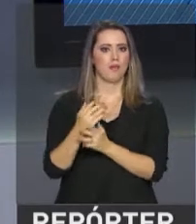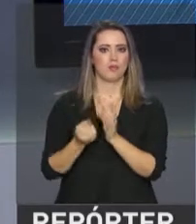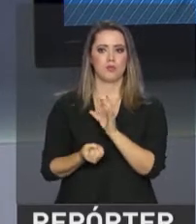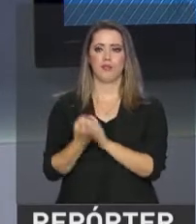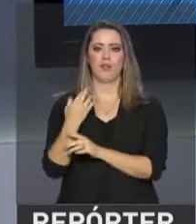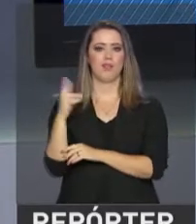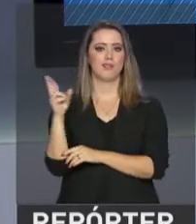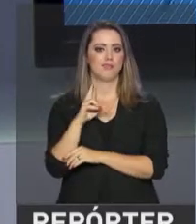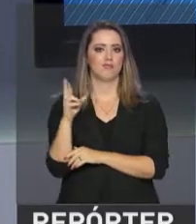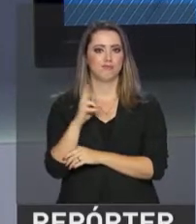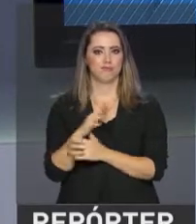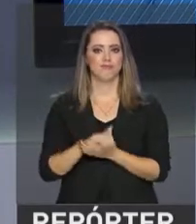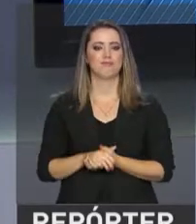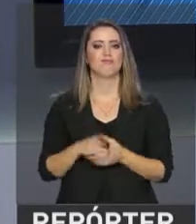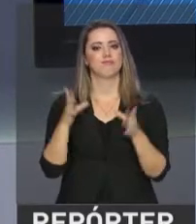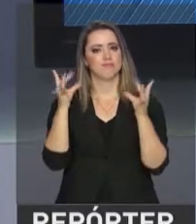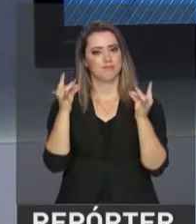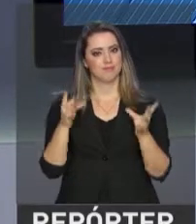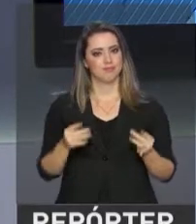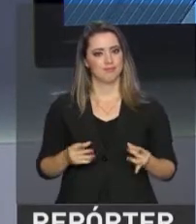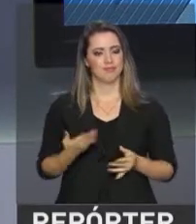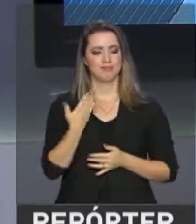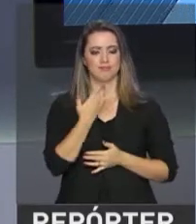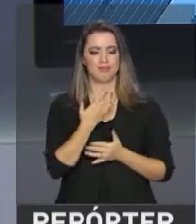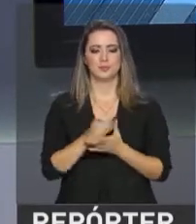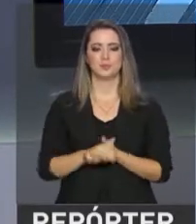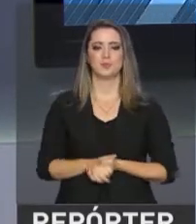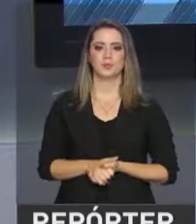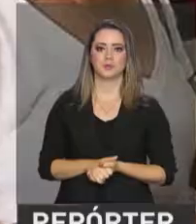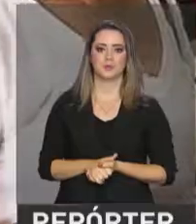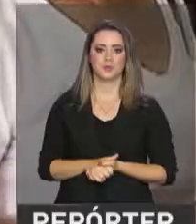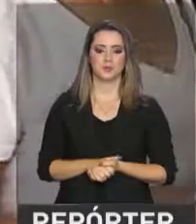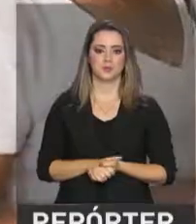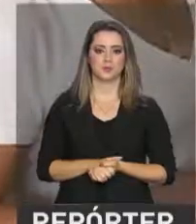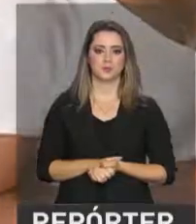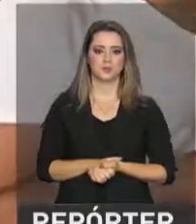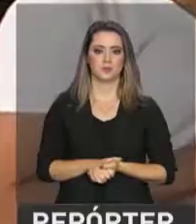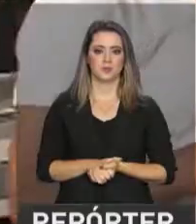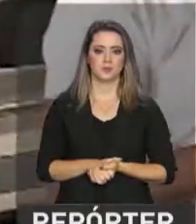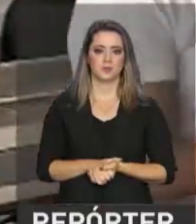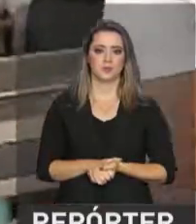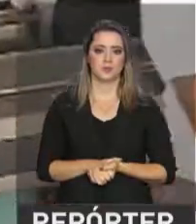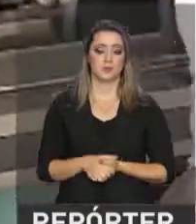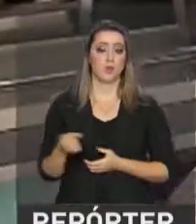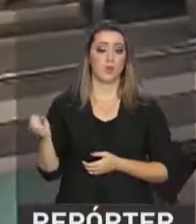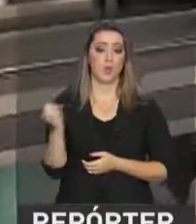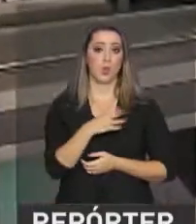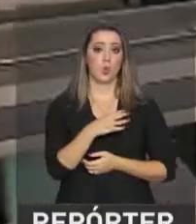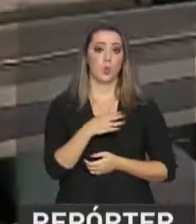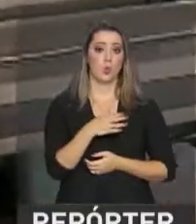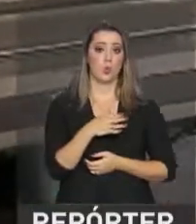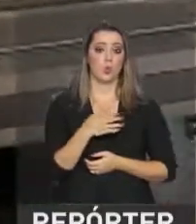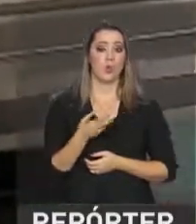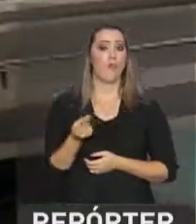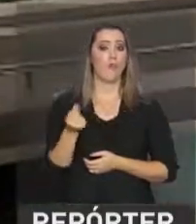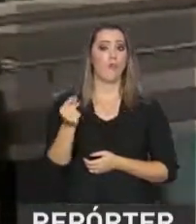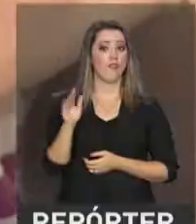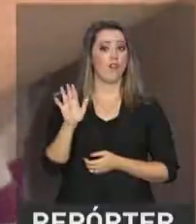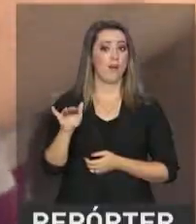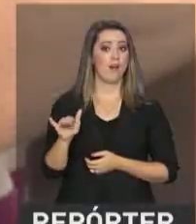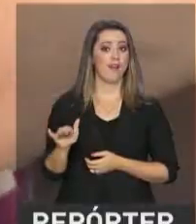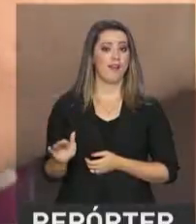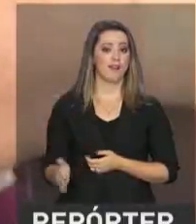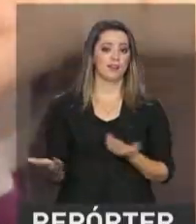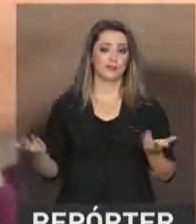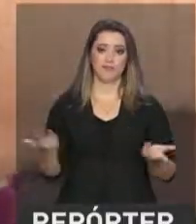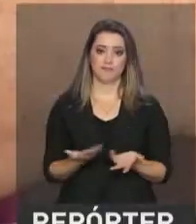início do plano real confira os detalhes na reportagem novo refresco no bolso do consumidor